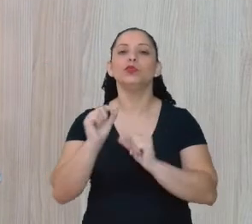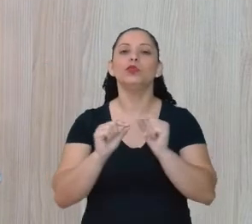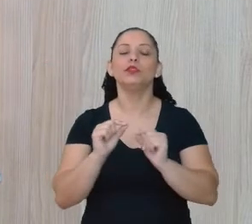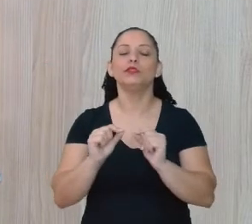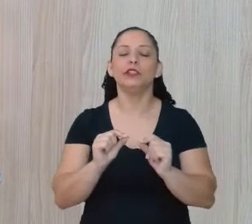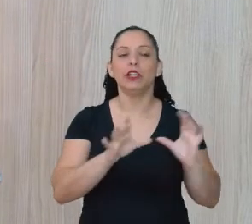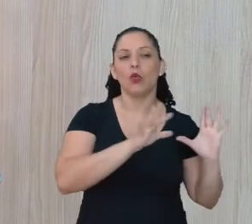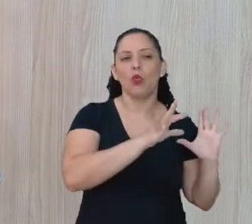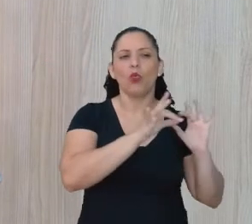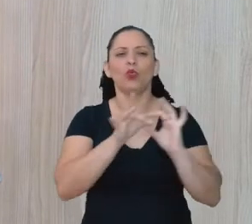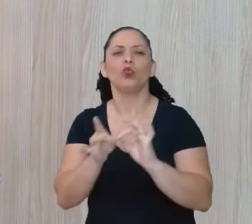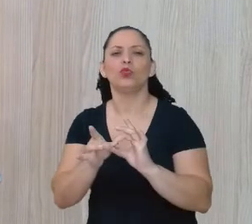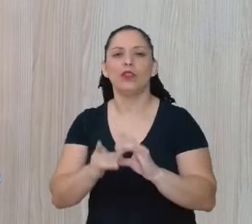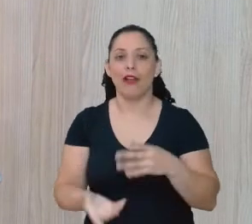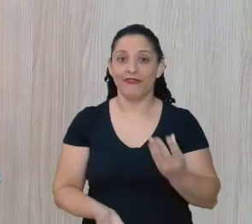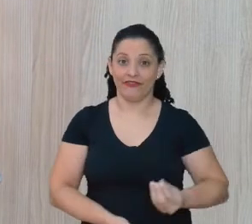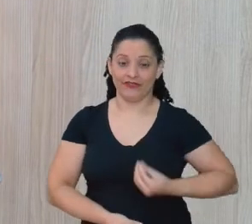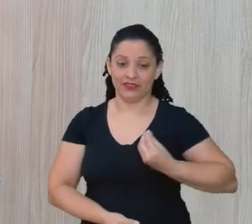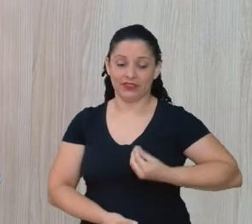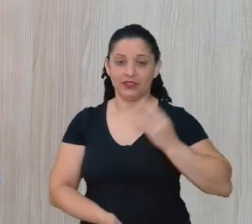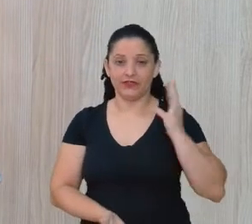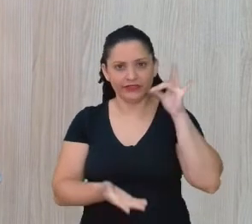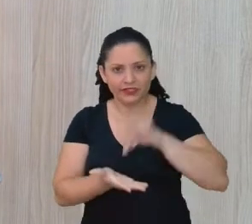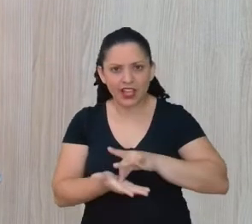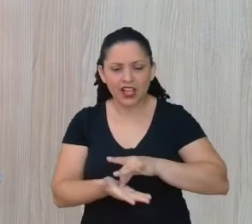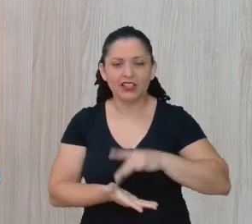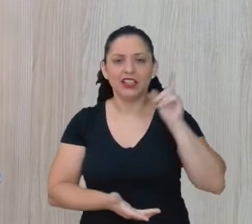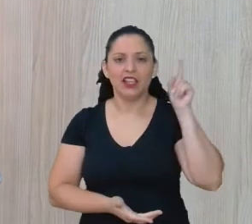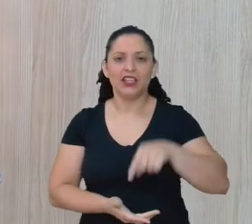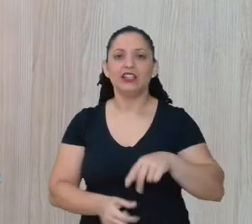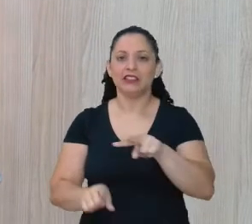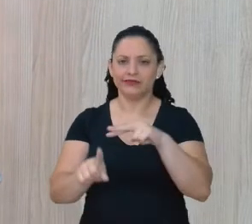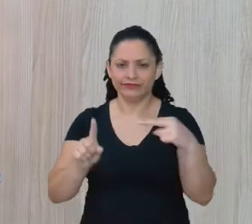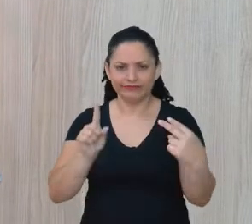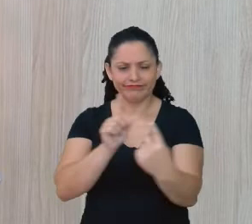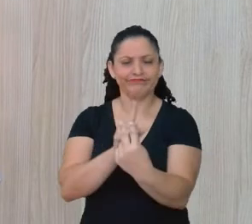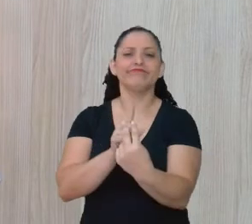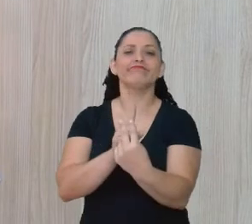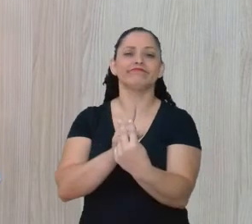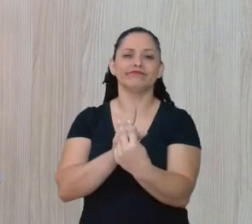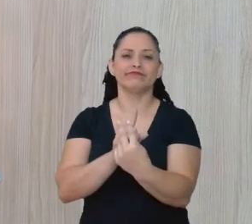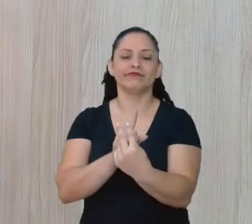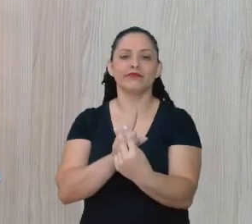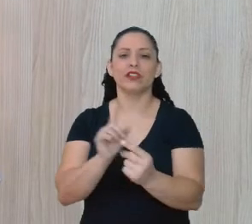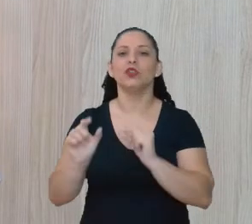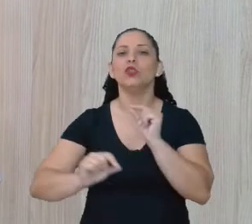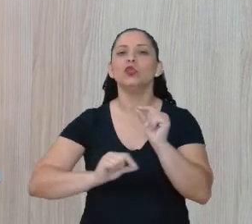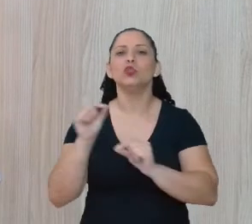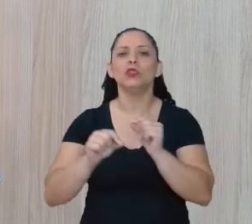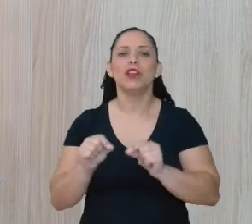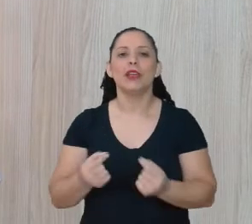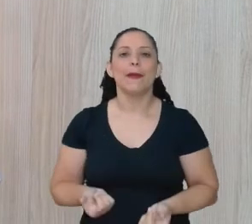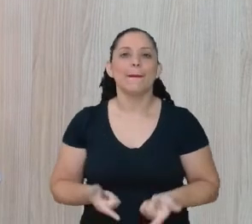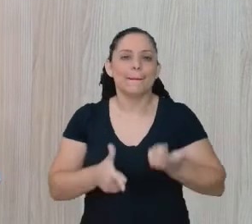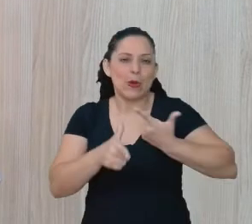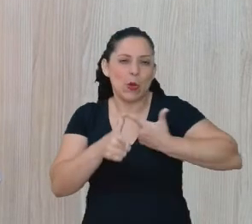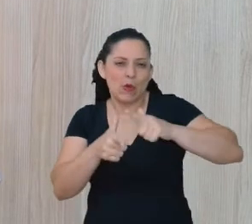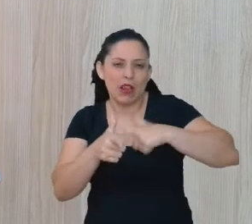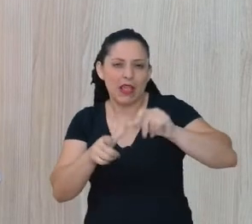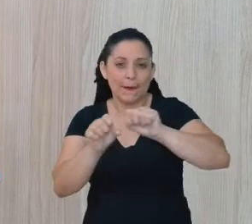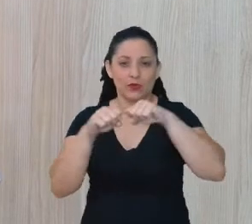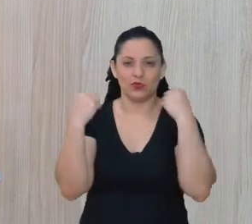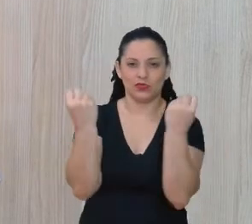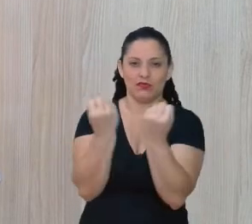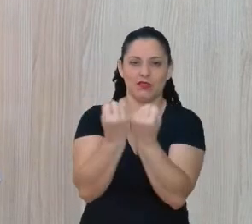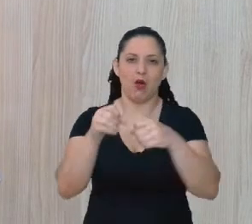contextualizar, né, trazer para a nossa realidade, ele é muito nessa perspectiva da questão da desigualdade social, que tem